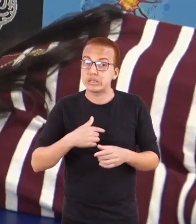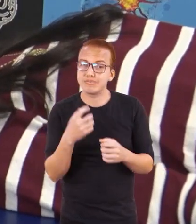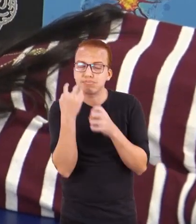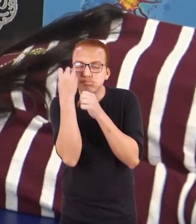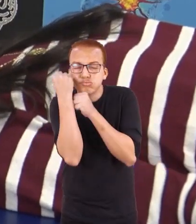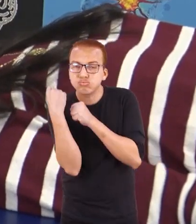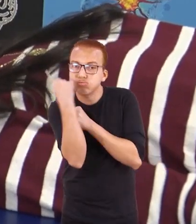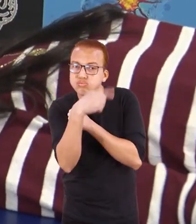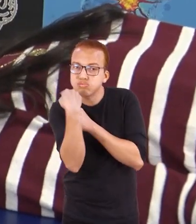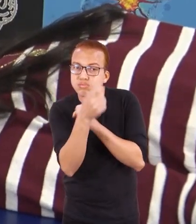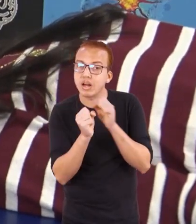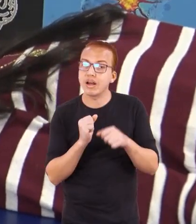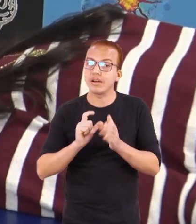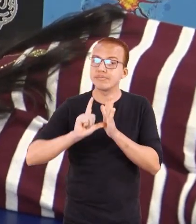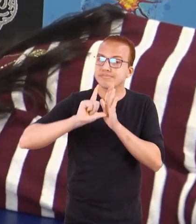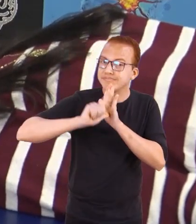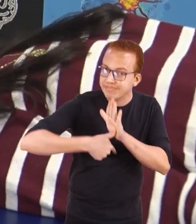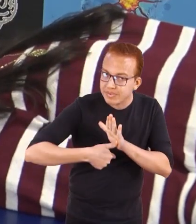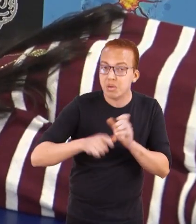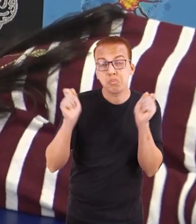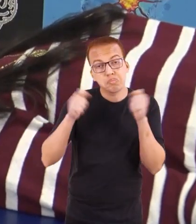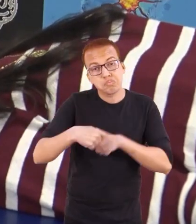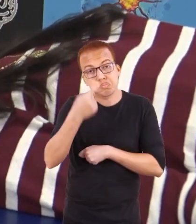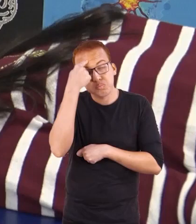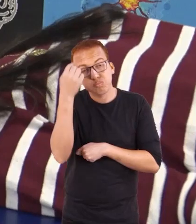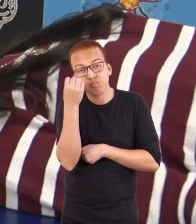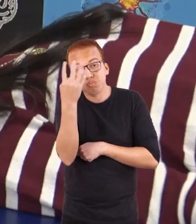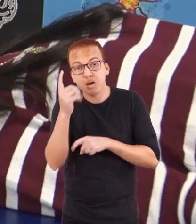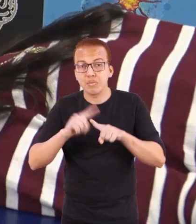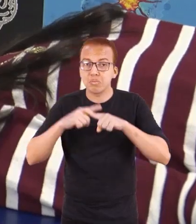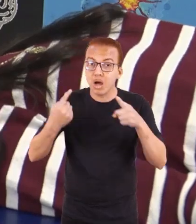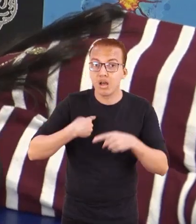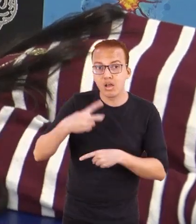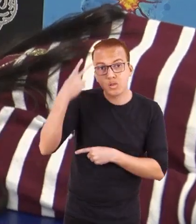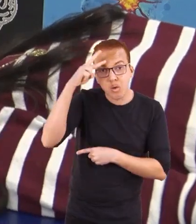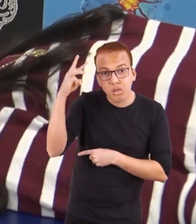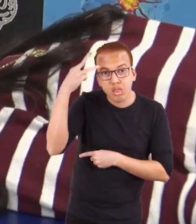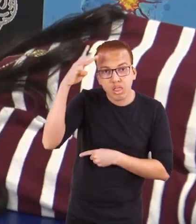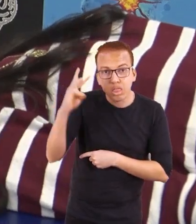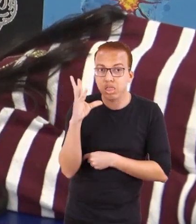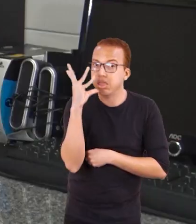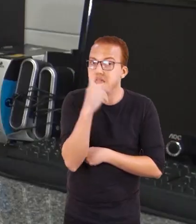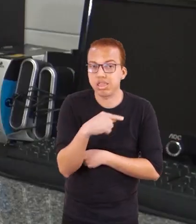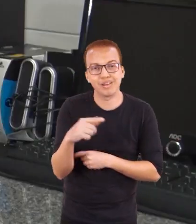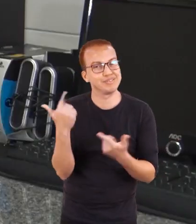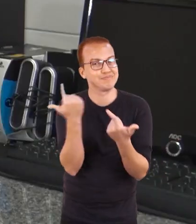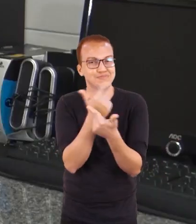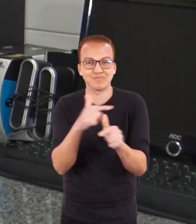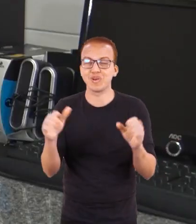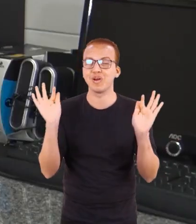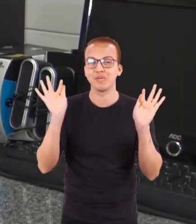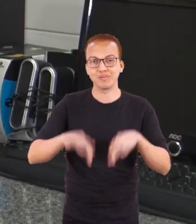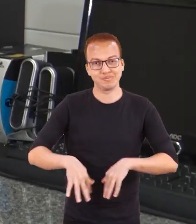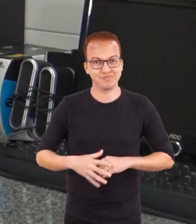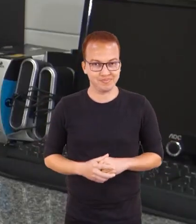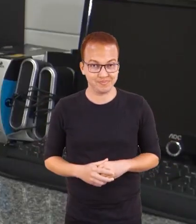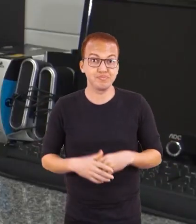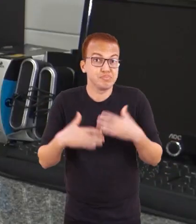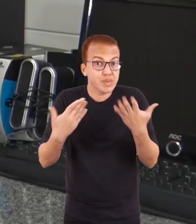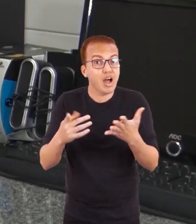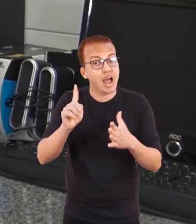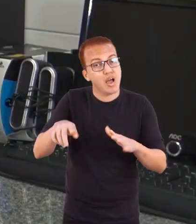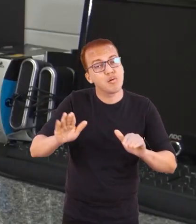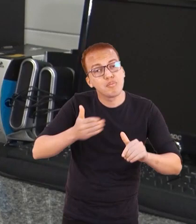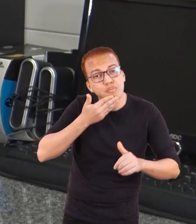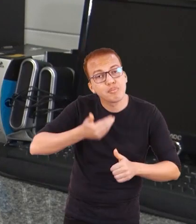acordar um pouco mais tarde é um gatilho, mas não dura mais como durava, tipo 2, 3, 4 dias. Tudo isso já é uma melhora. Muitas vezes